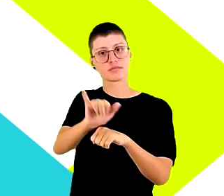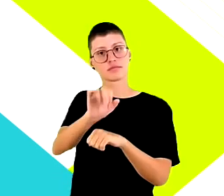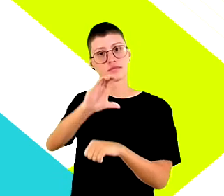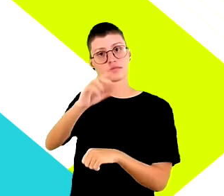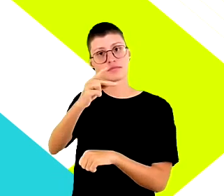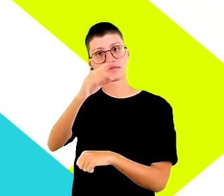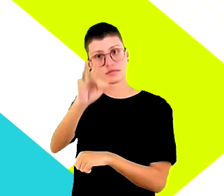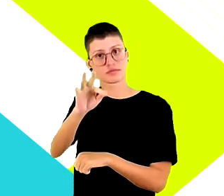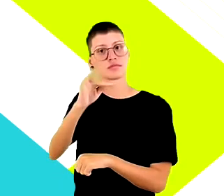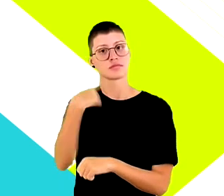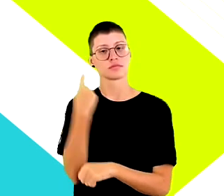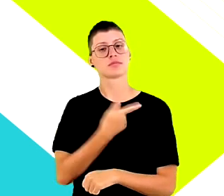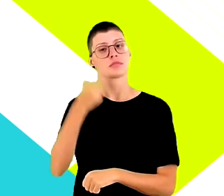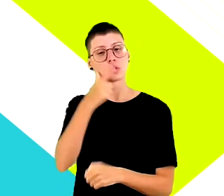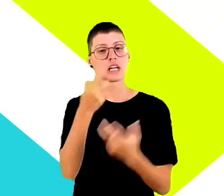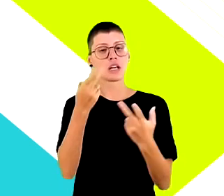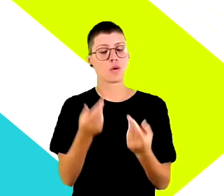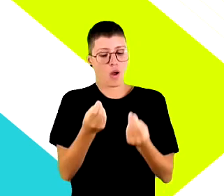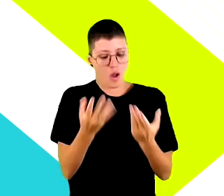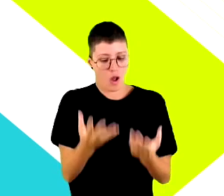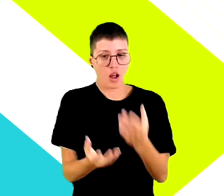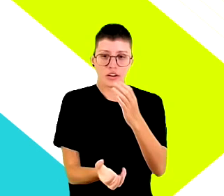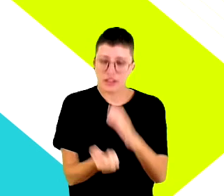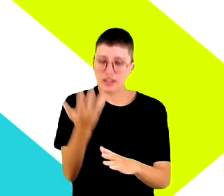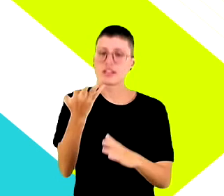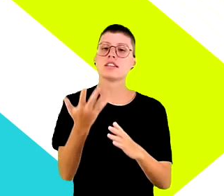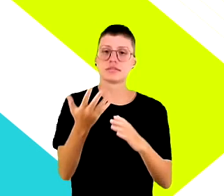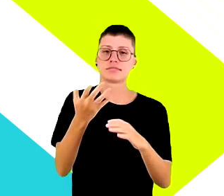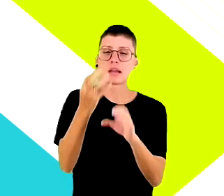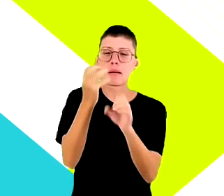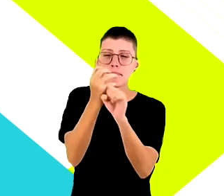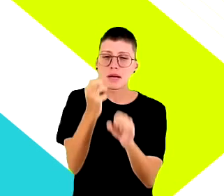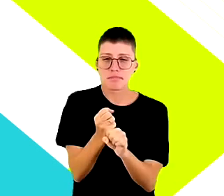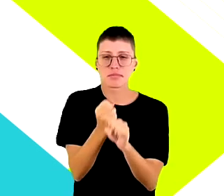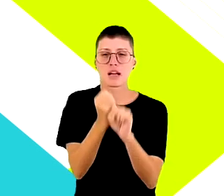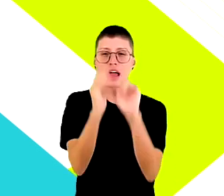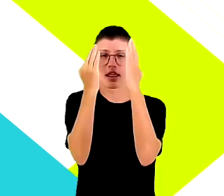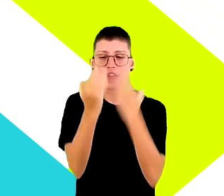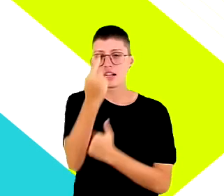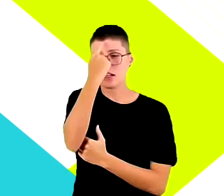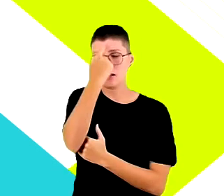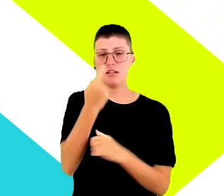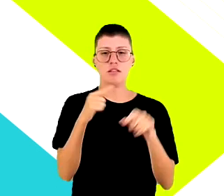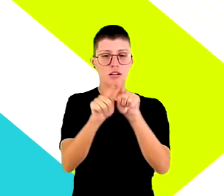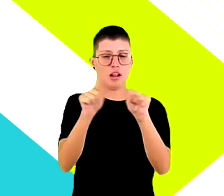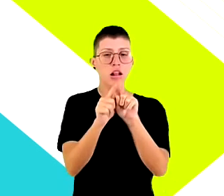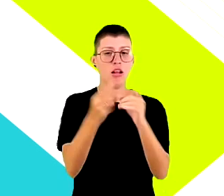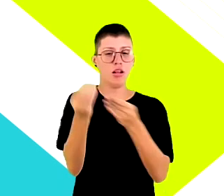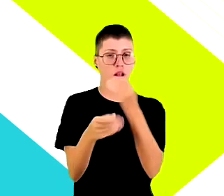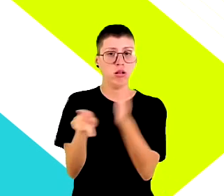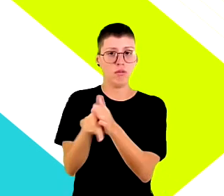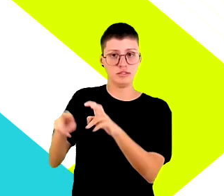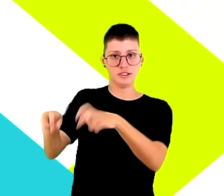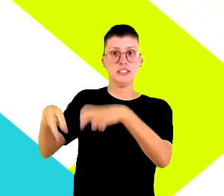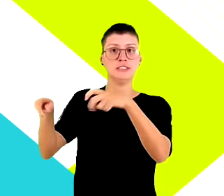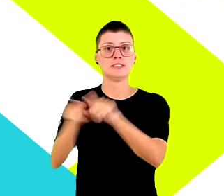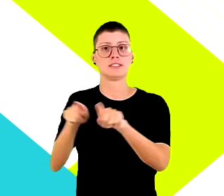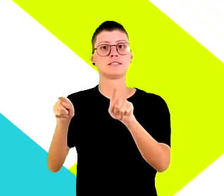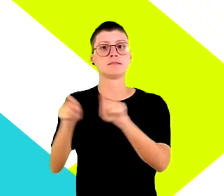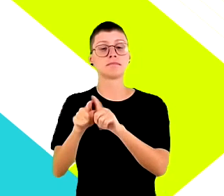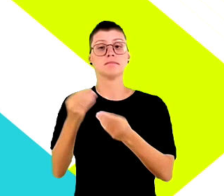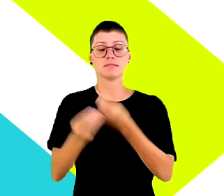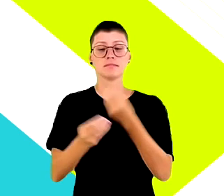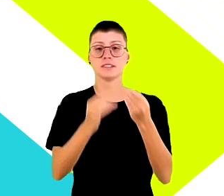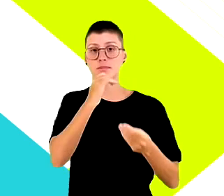consegue gerar esse score, né, essa análise de crédito, esse rating do produtor rural. É uma tecnologia própria, né, que a gente